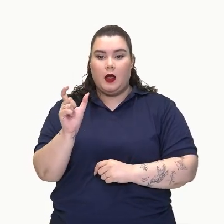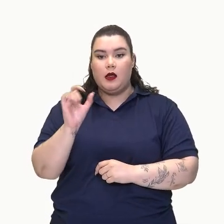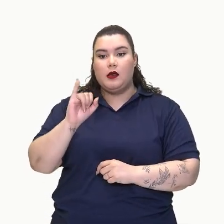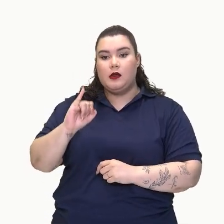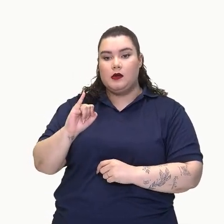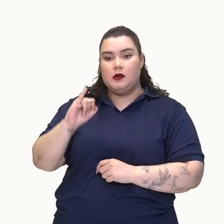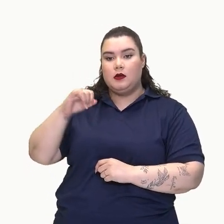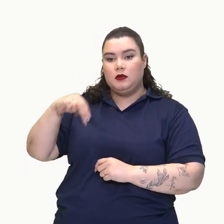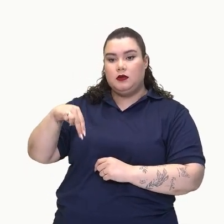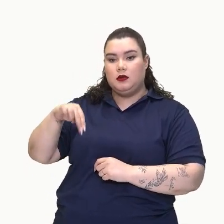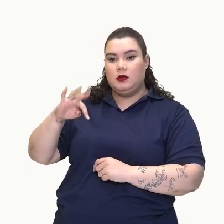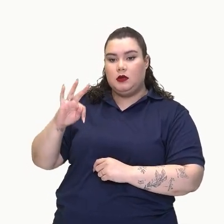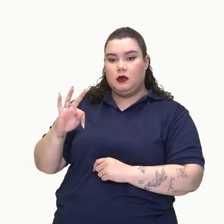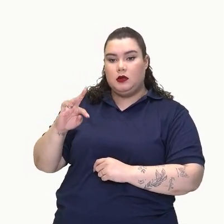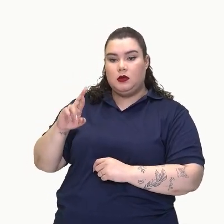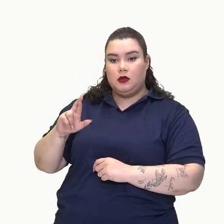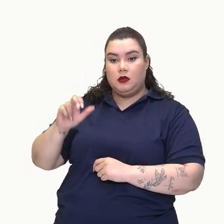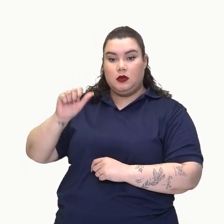observarem